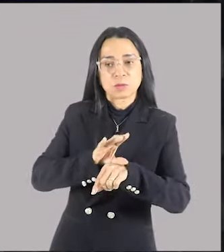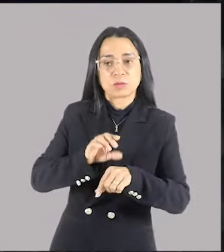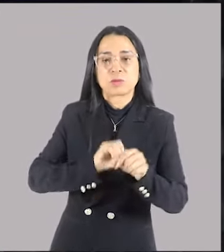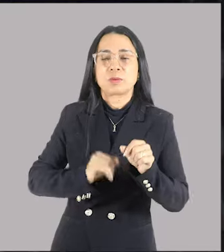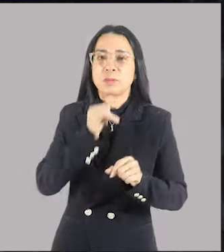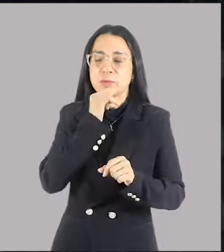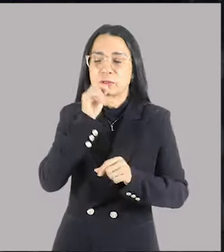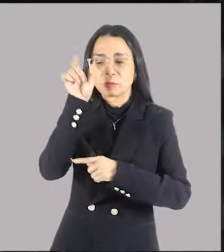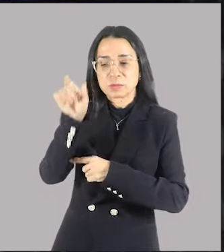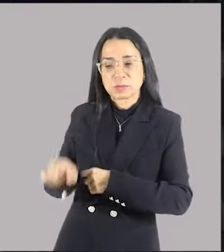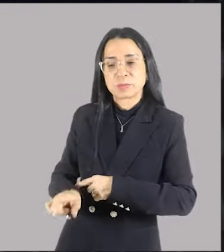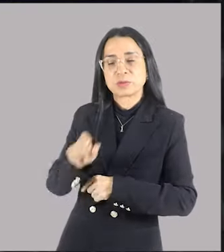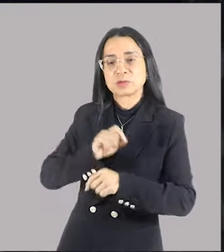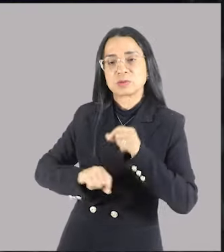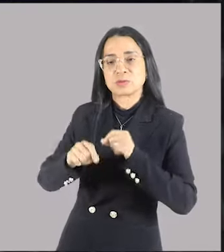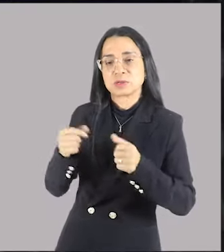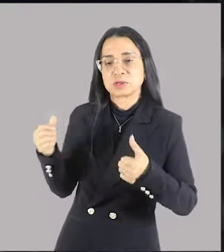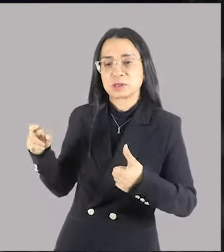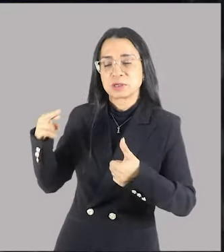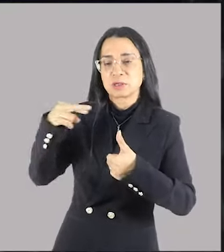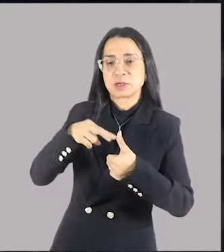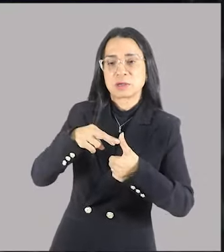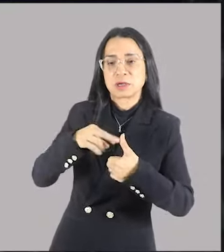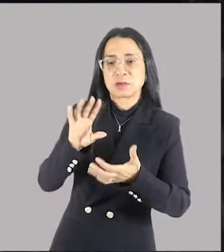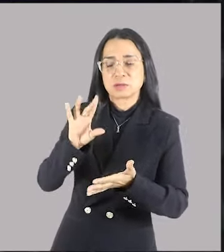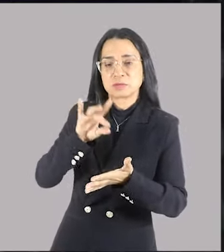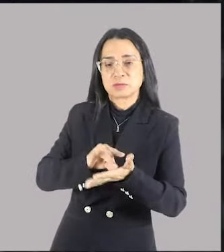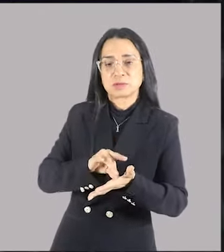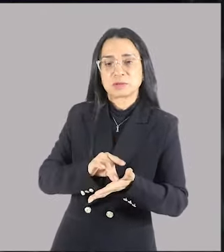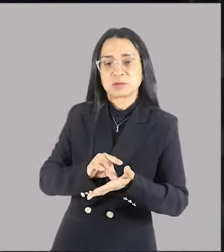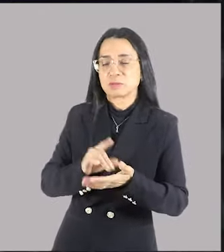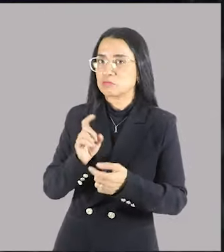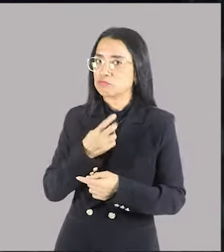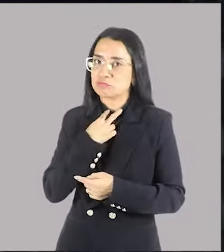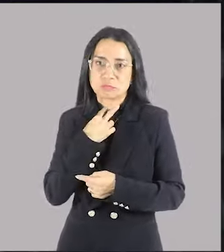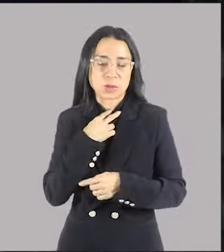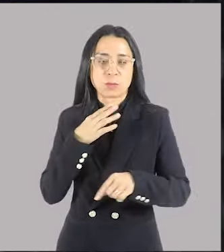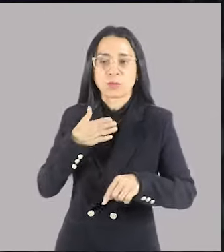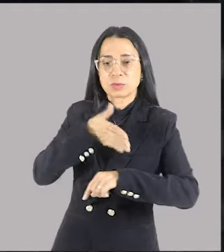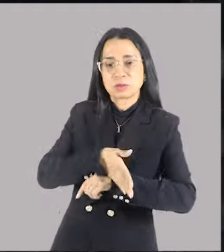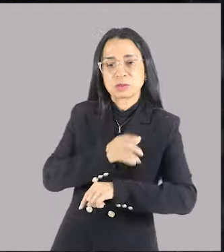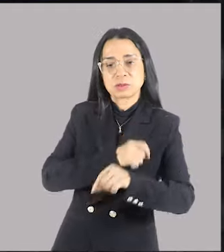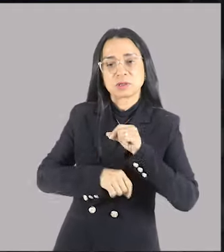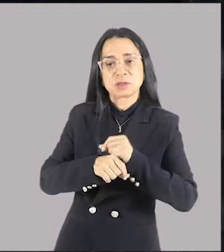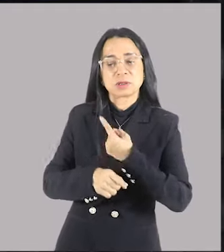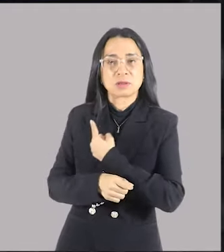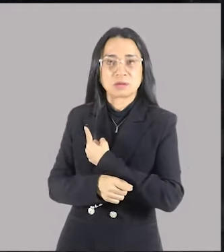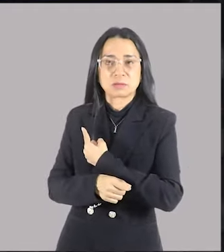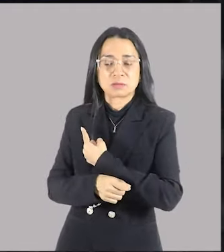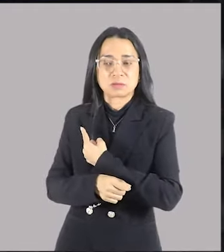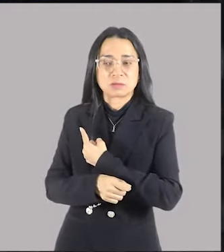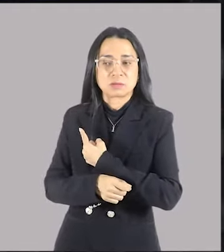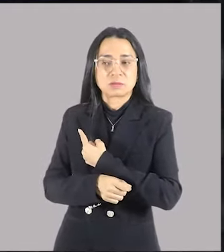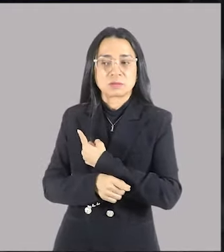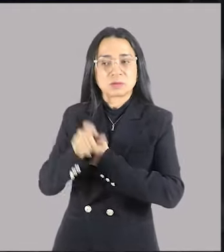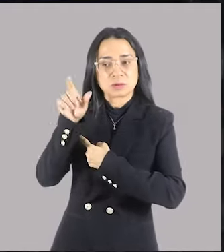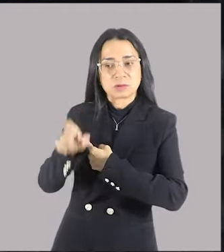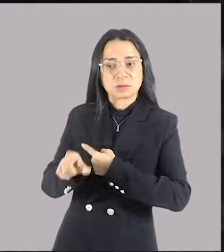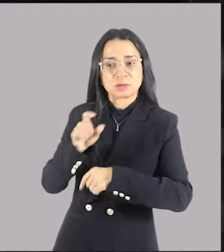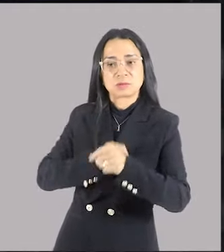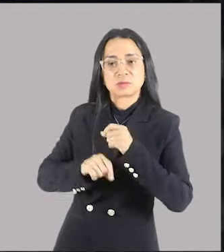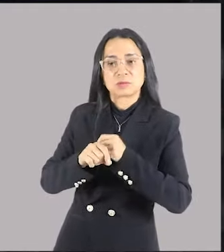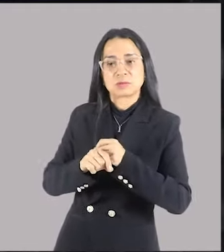efetivos eles não podem ingressar desta outra maneira mediante nomeação política nos termos da Constituição os servidores públicos de